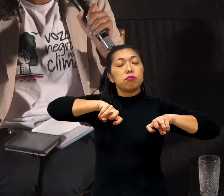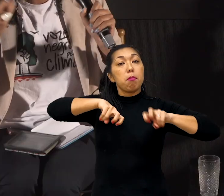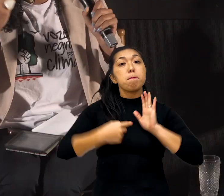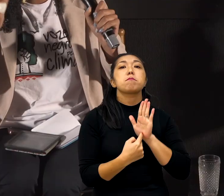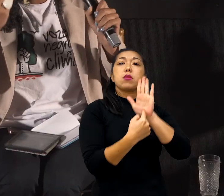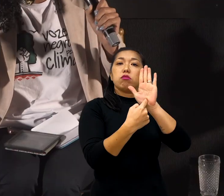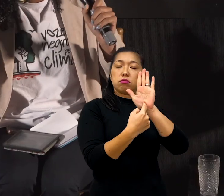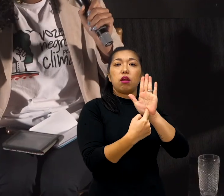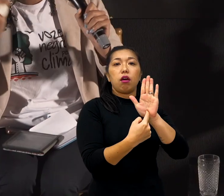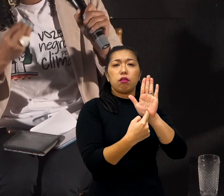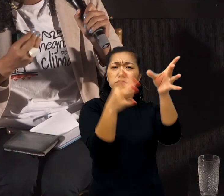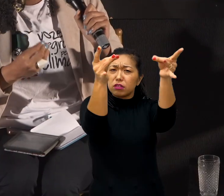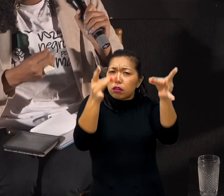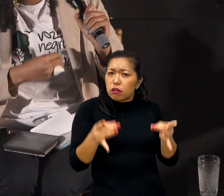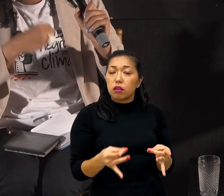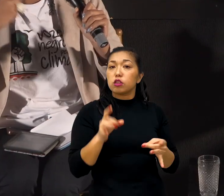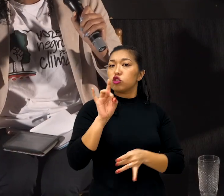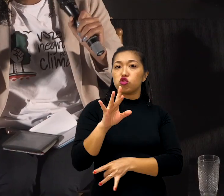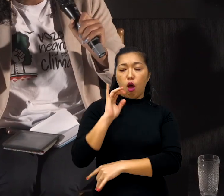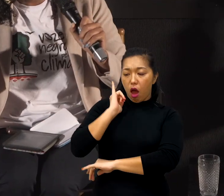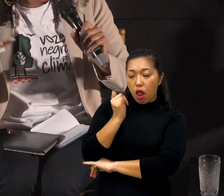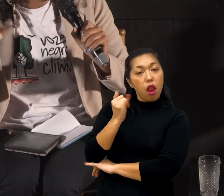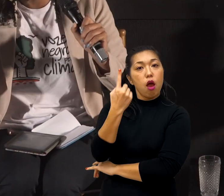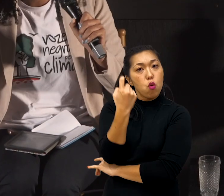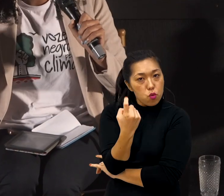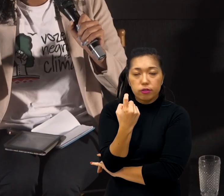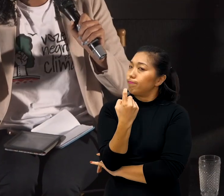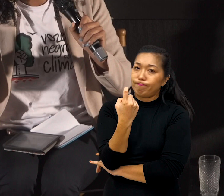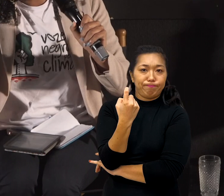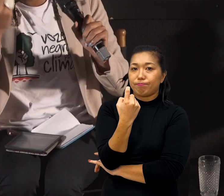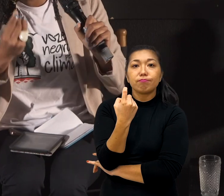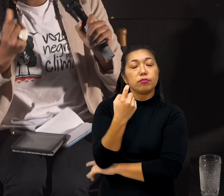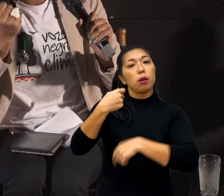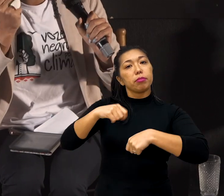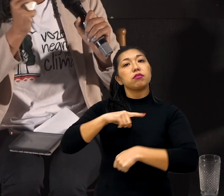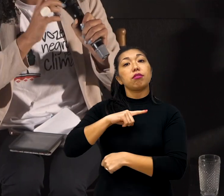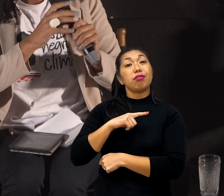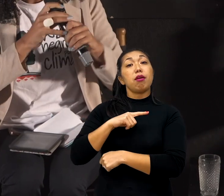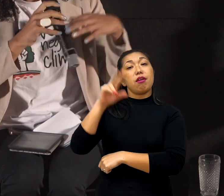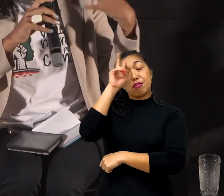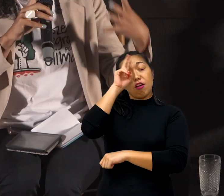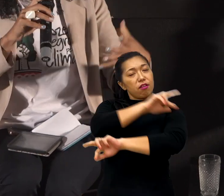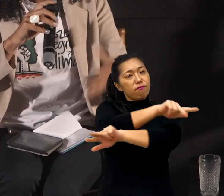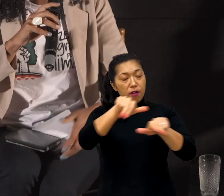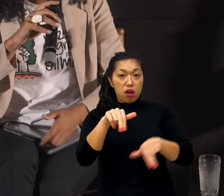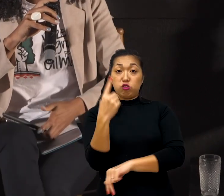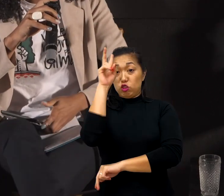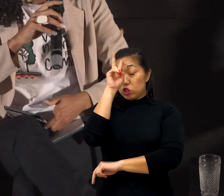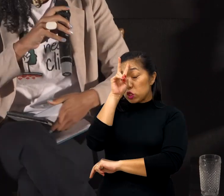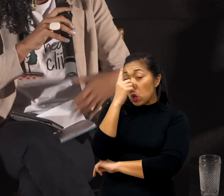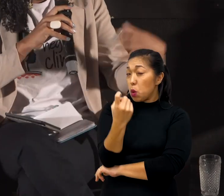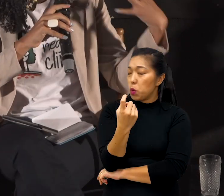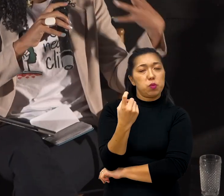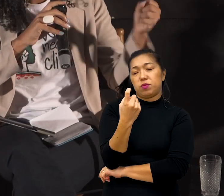para que a gente não tenha apenas uma narrativa única, para que a gente não tenha apenas uma história única. E aí, nesse